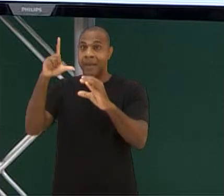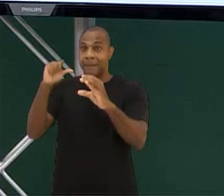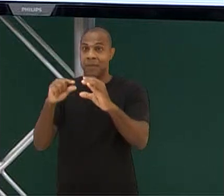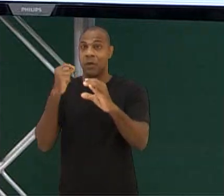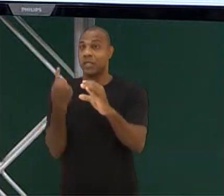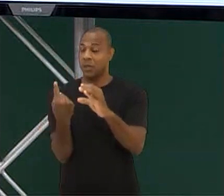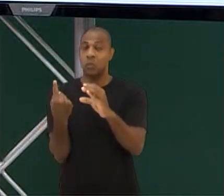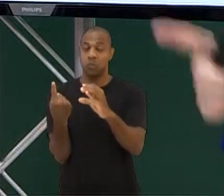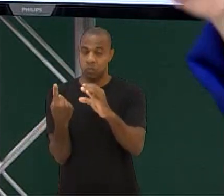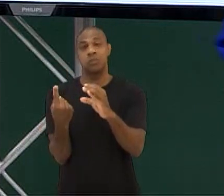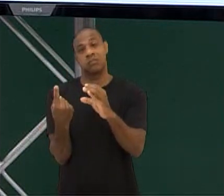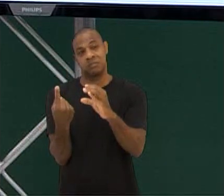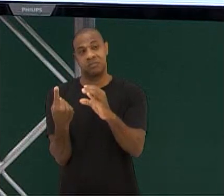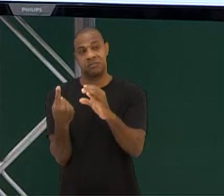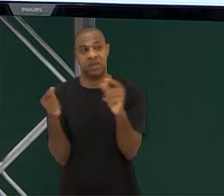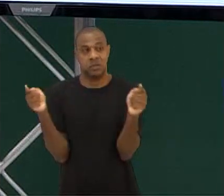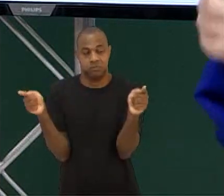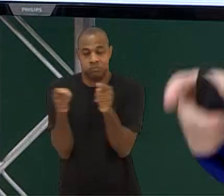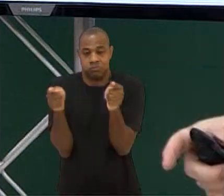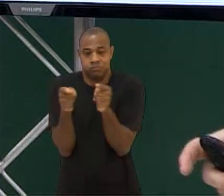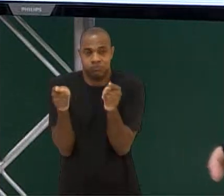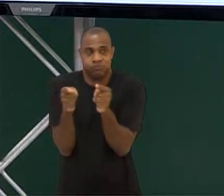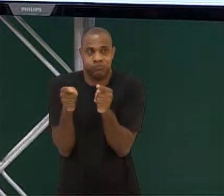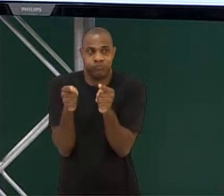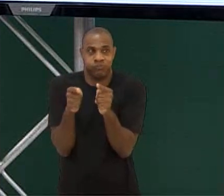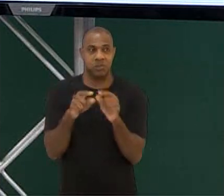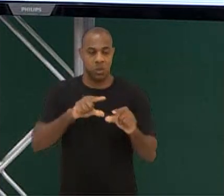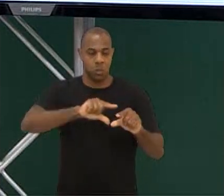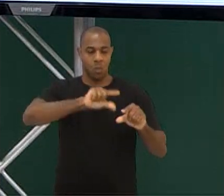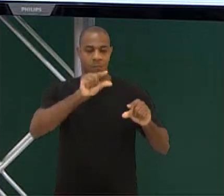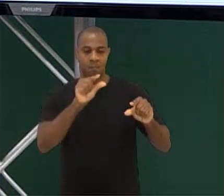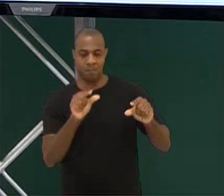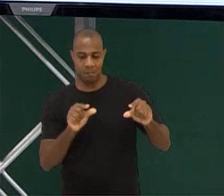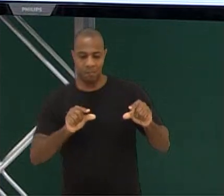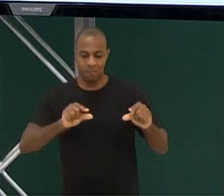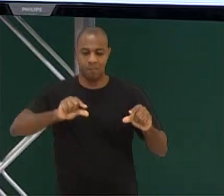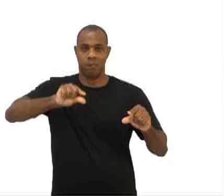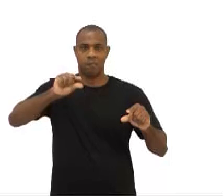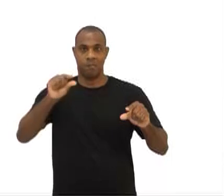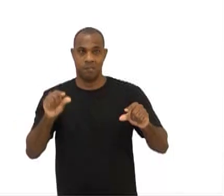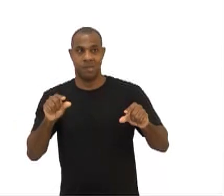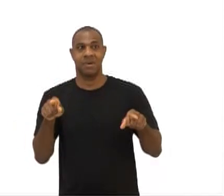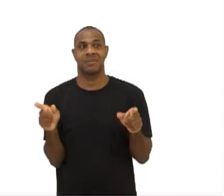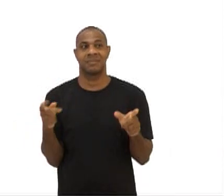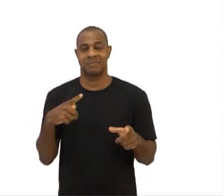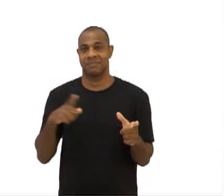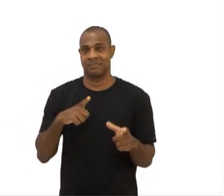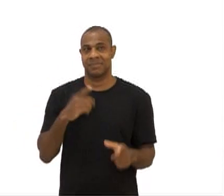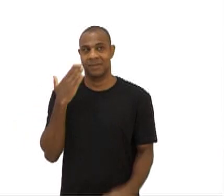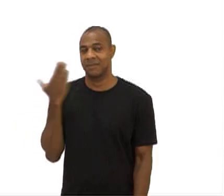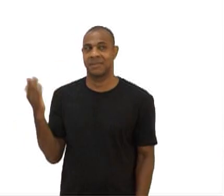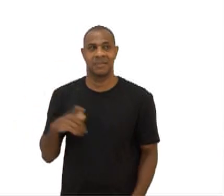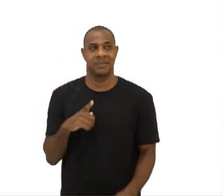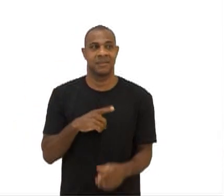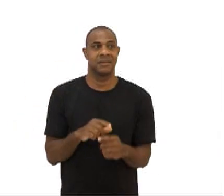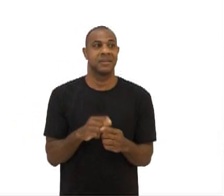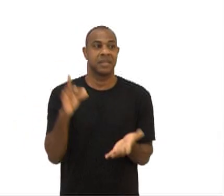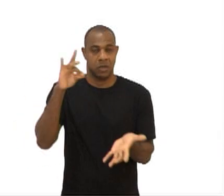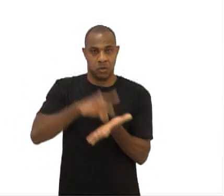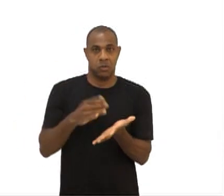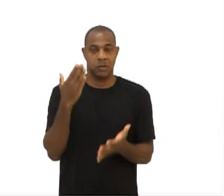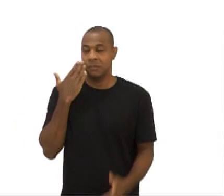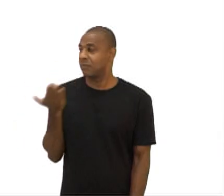C, ou vai espremer, vai comprimir, caso esse módulo de C seja maior que 1. Então, aqui eu tenho a função